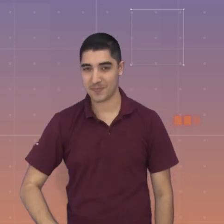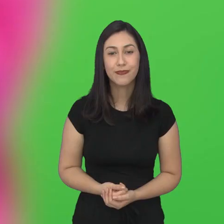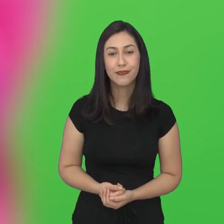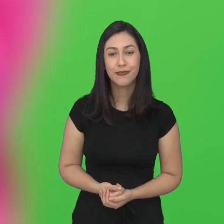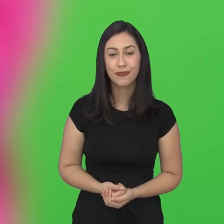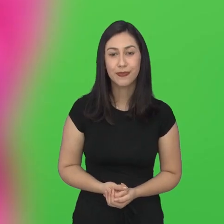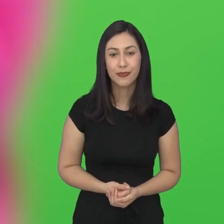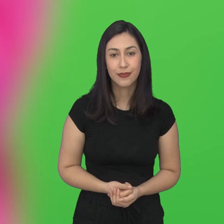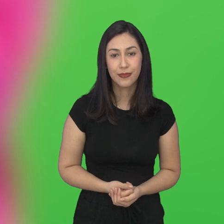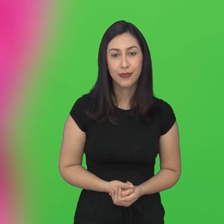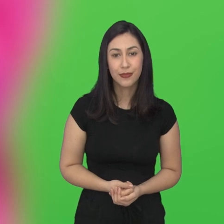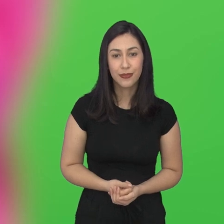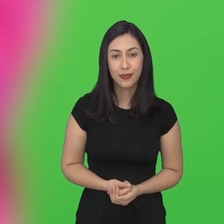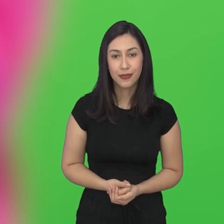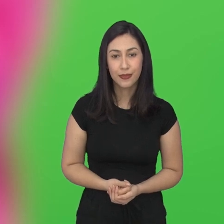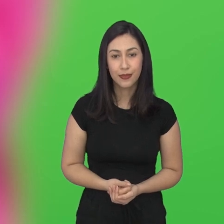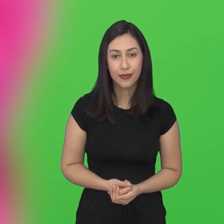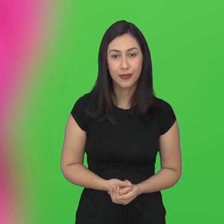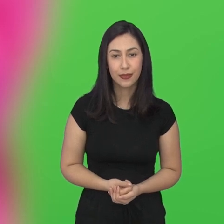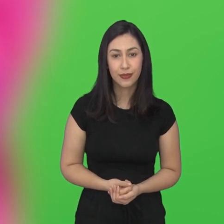só.